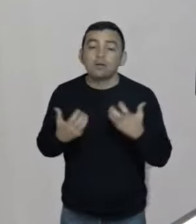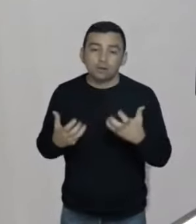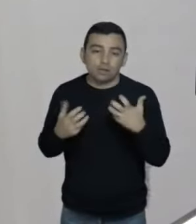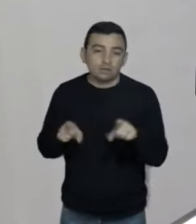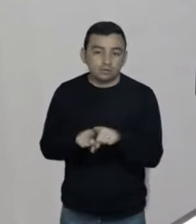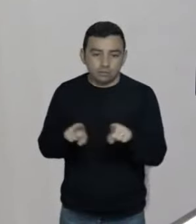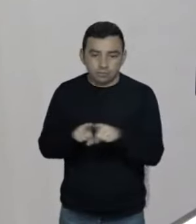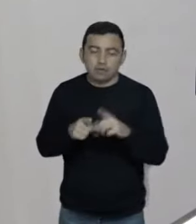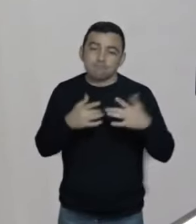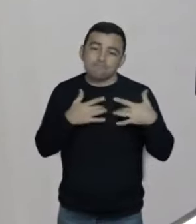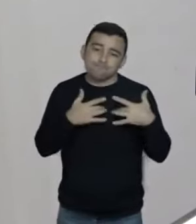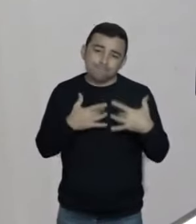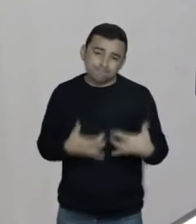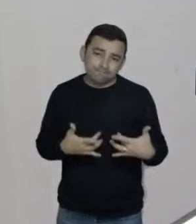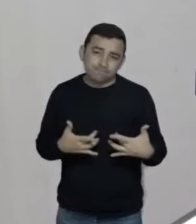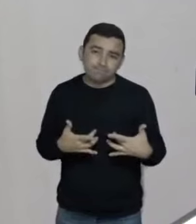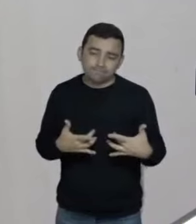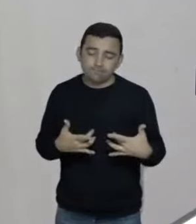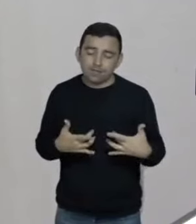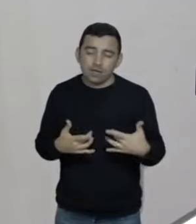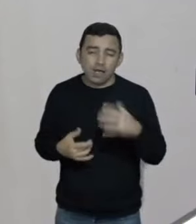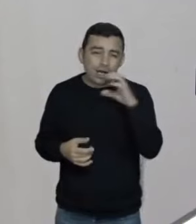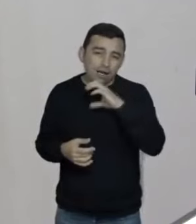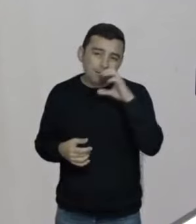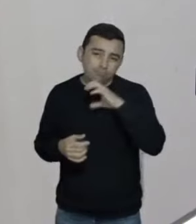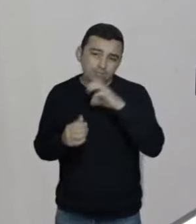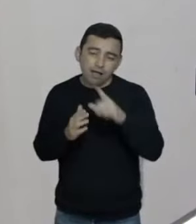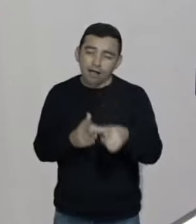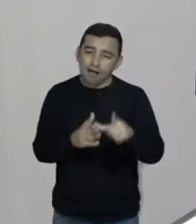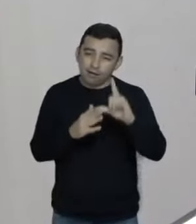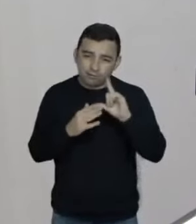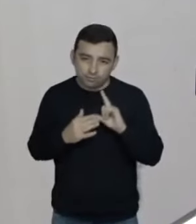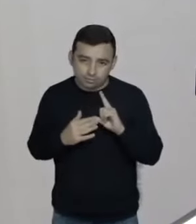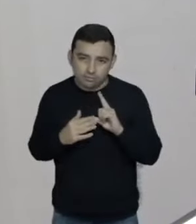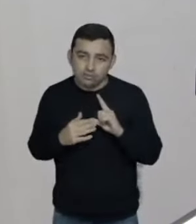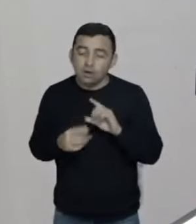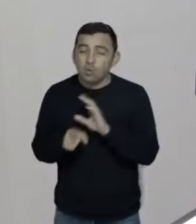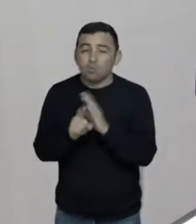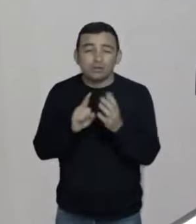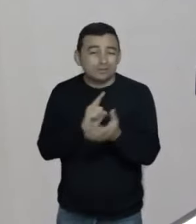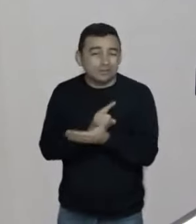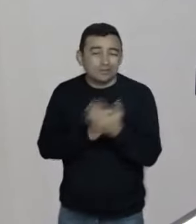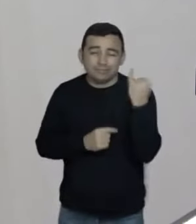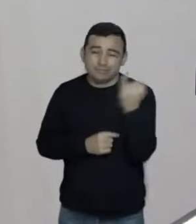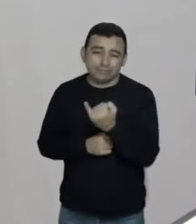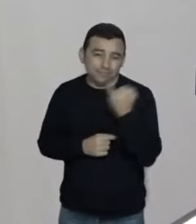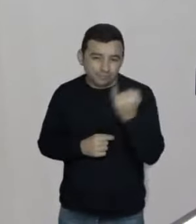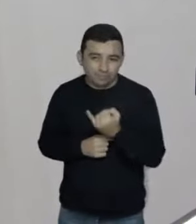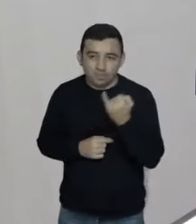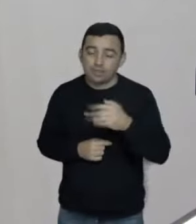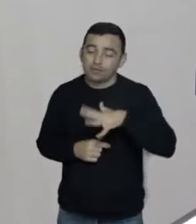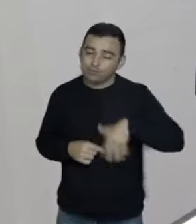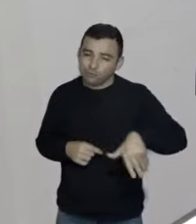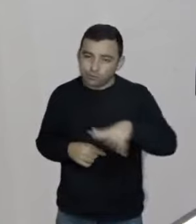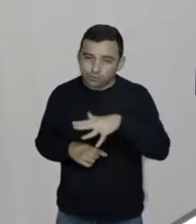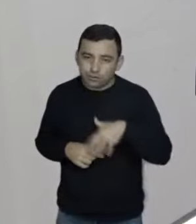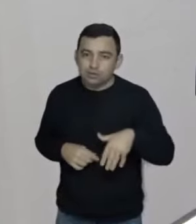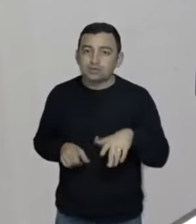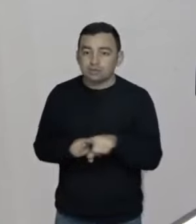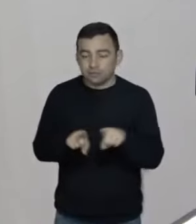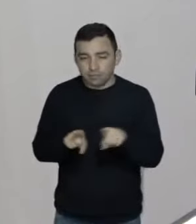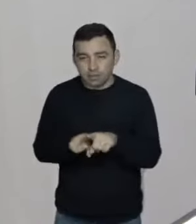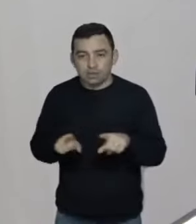disposição para a gente medir isso o quanto antes porque é uma Unidade Escolar fundamental para aquela comunidade e que a gente